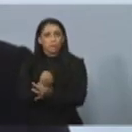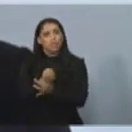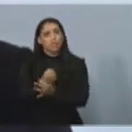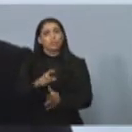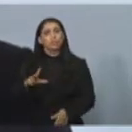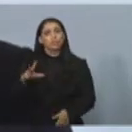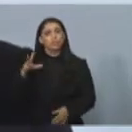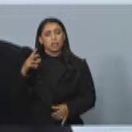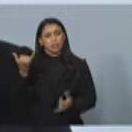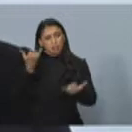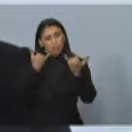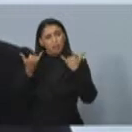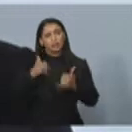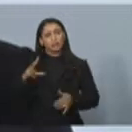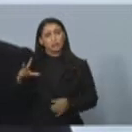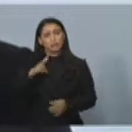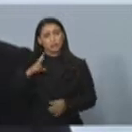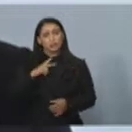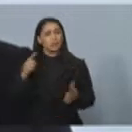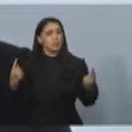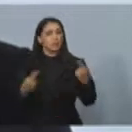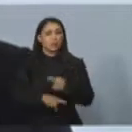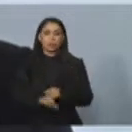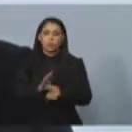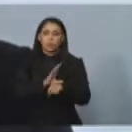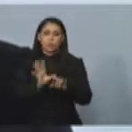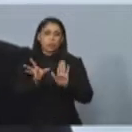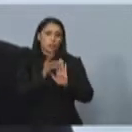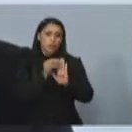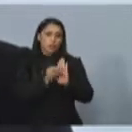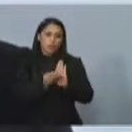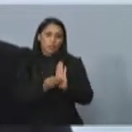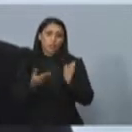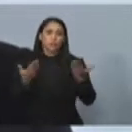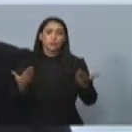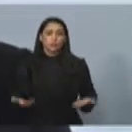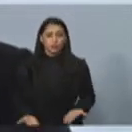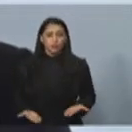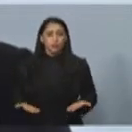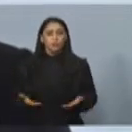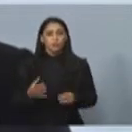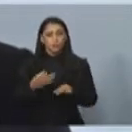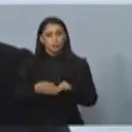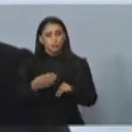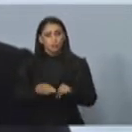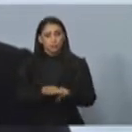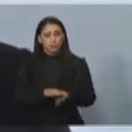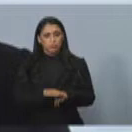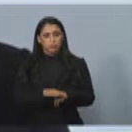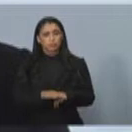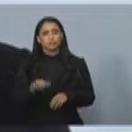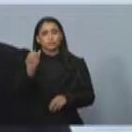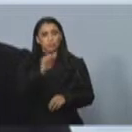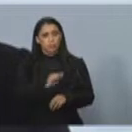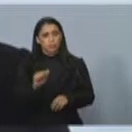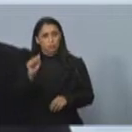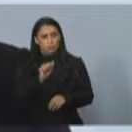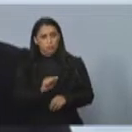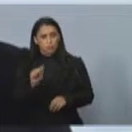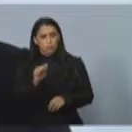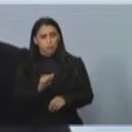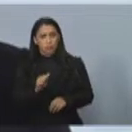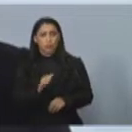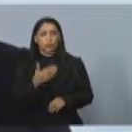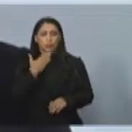que ele encontra-se eivado de inconstitucionalidade material. Nesse sentido, excelências, o posicionamento da Associação Data Privacy Brasil de Pesquisa é